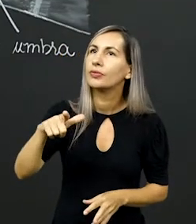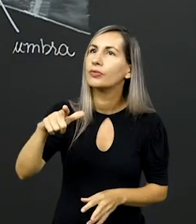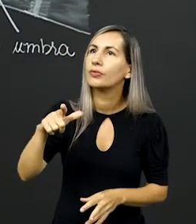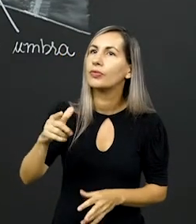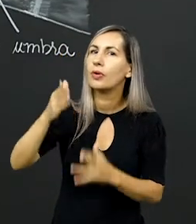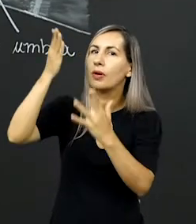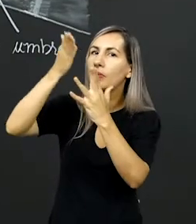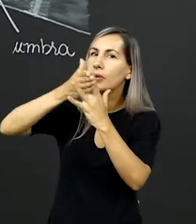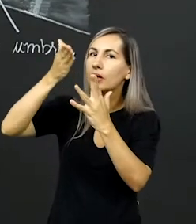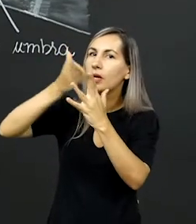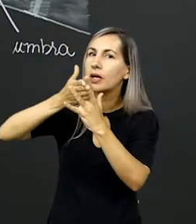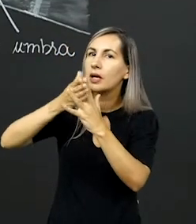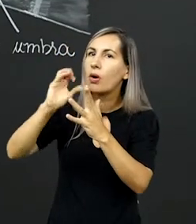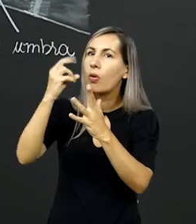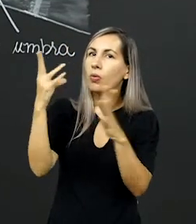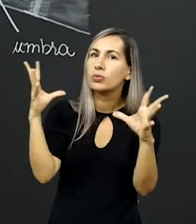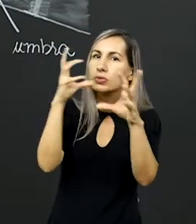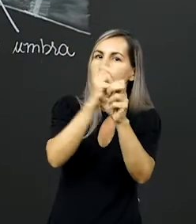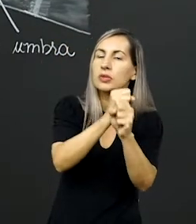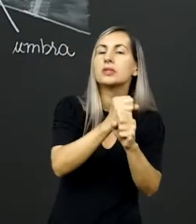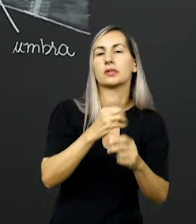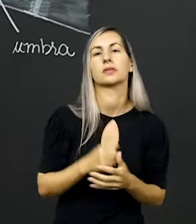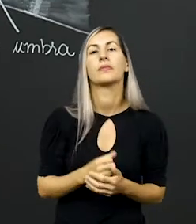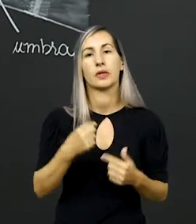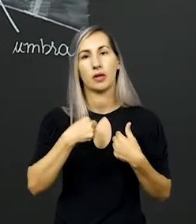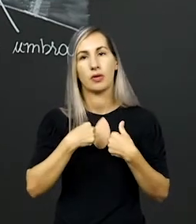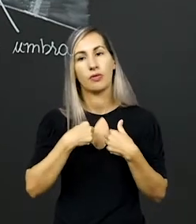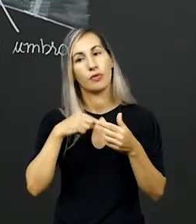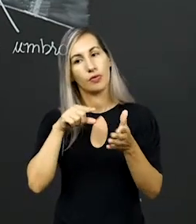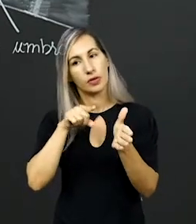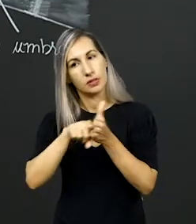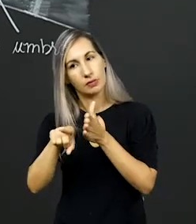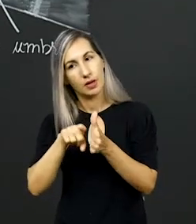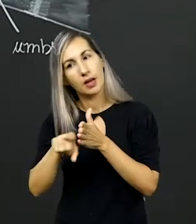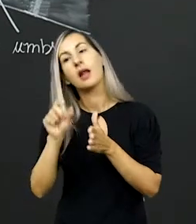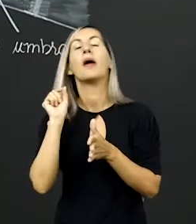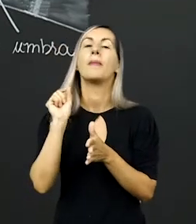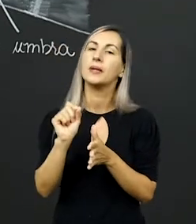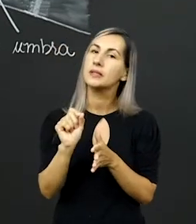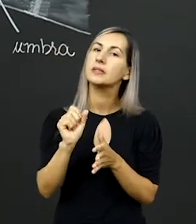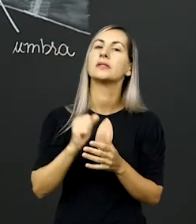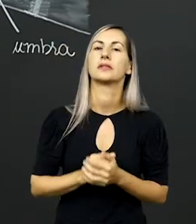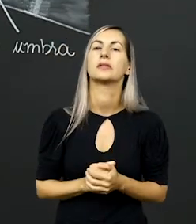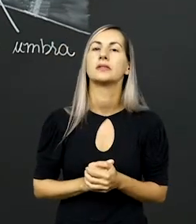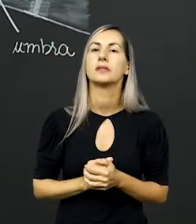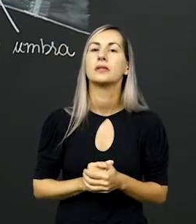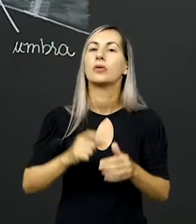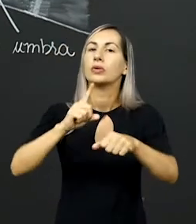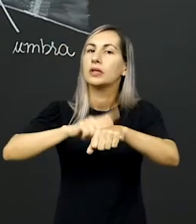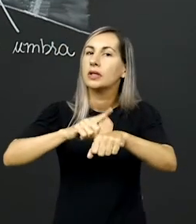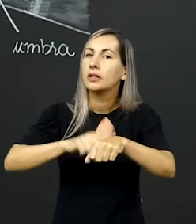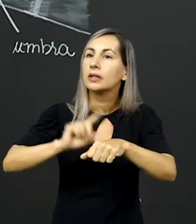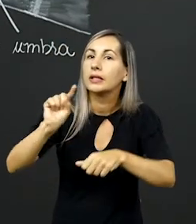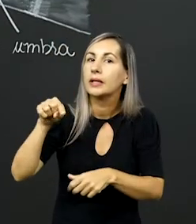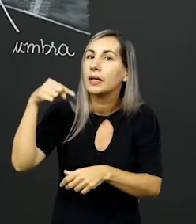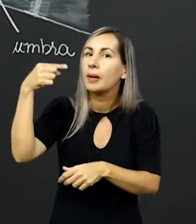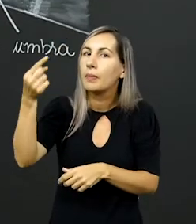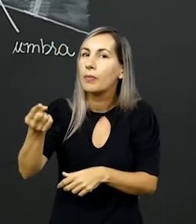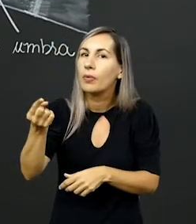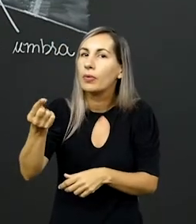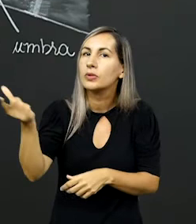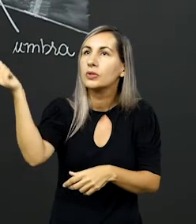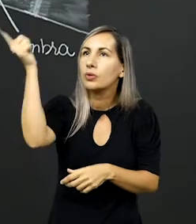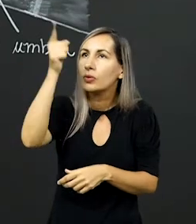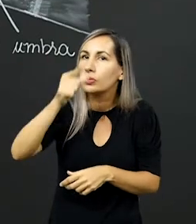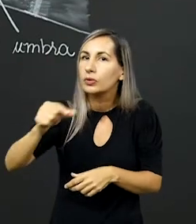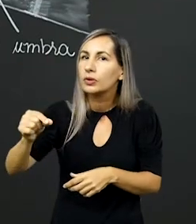iluminada ou está tudo escurecido. Então, eu recomendo para você, pesquisa aí datas e horários dos próximos eclipses